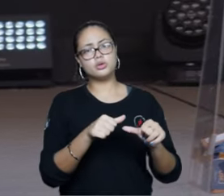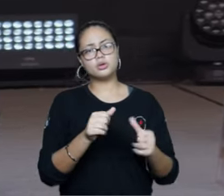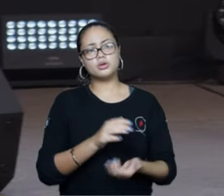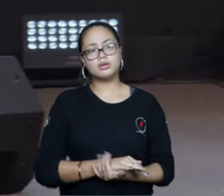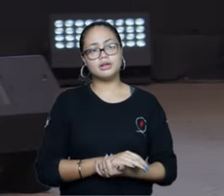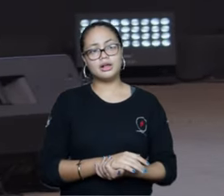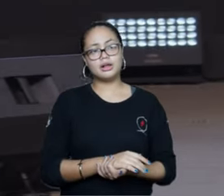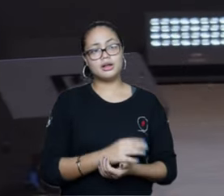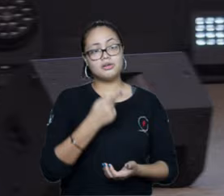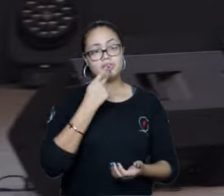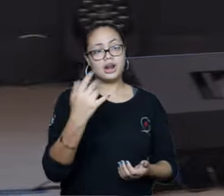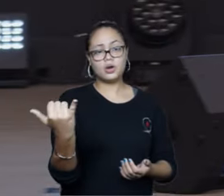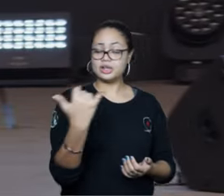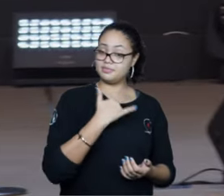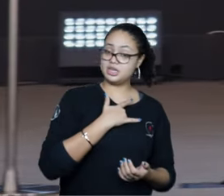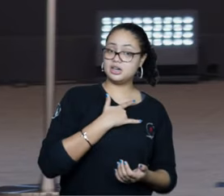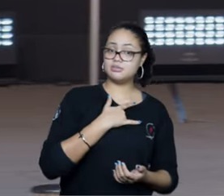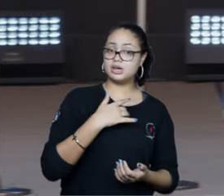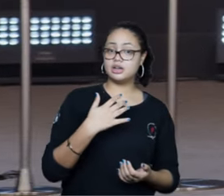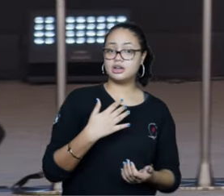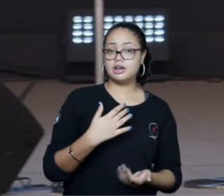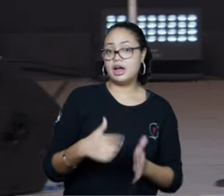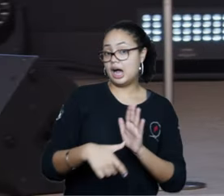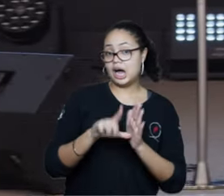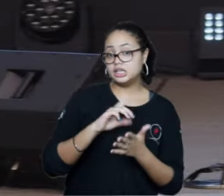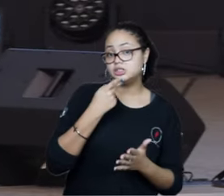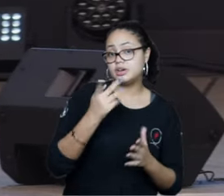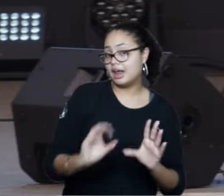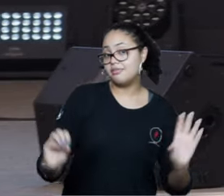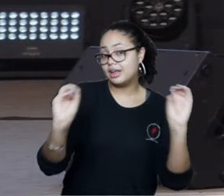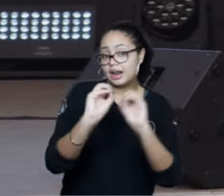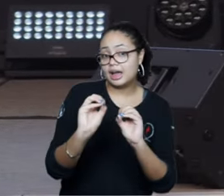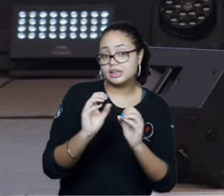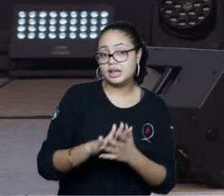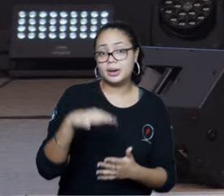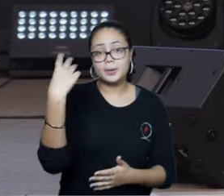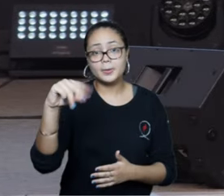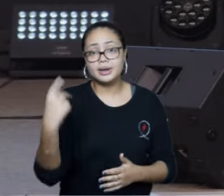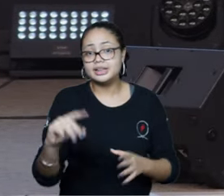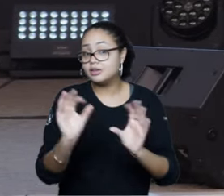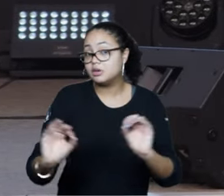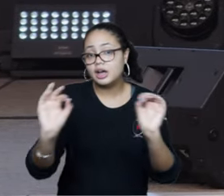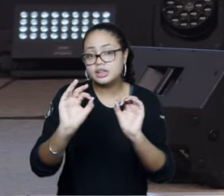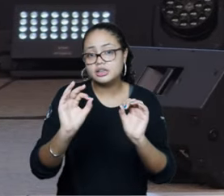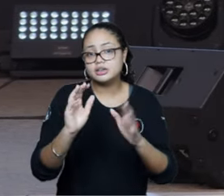disse que me ama nunca ouvi Esse cara falar isso não me encostou um dedo